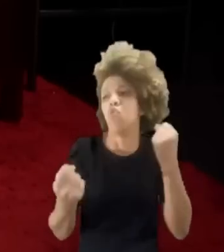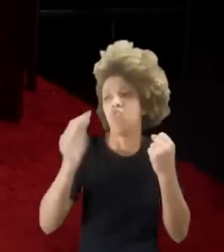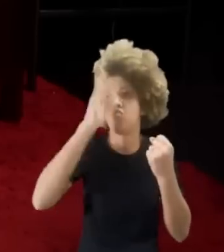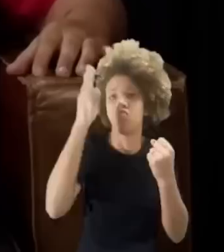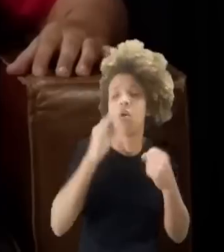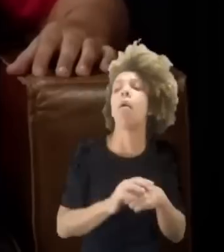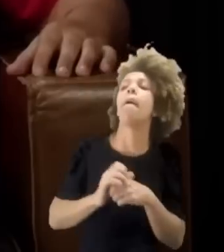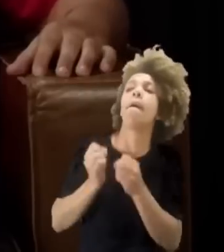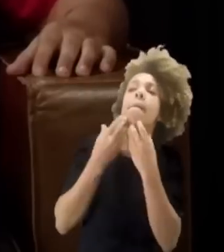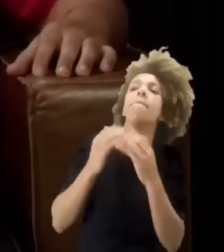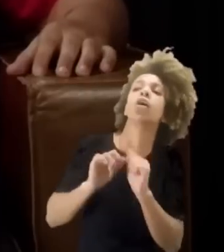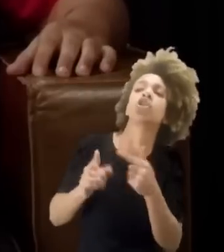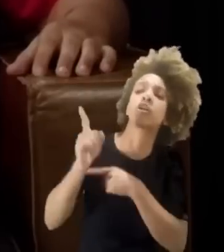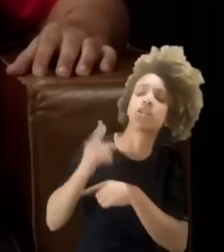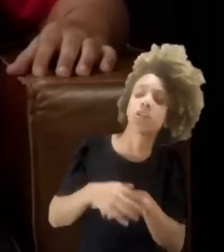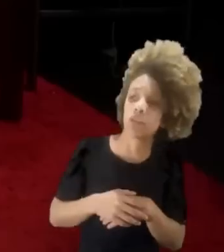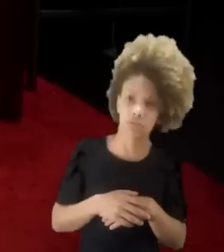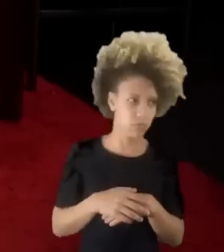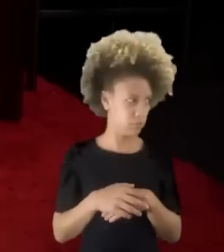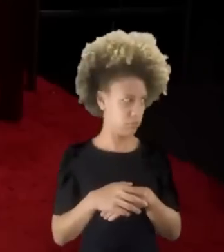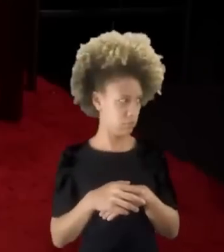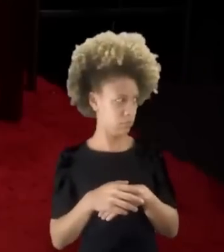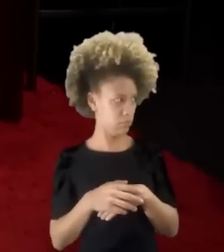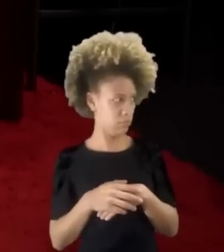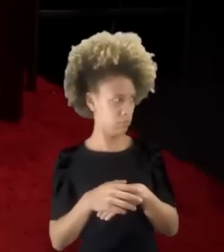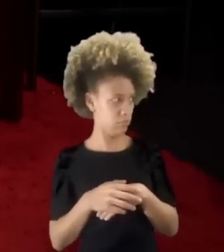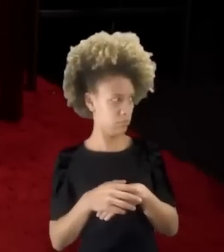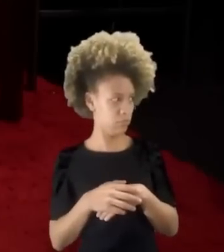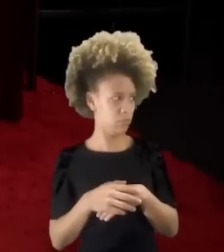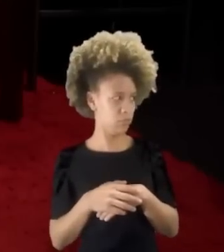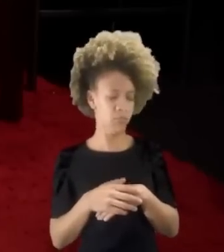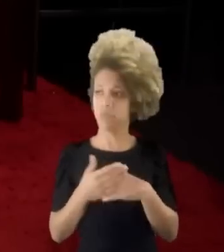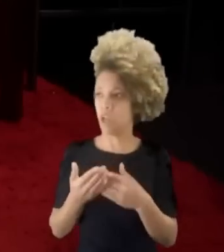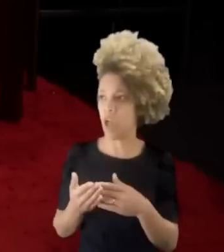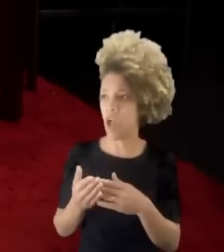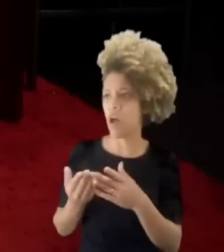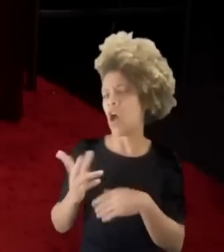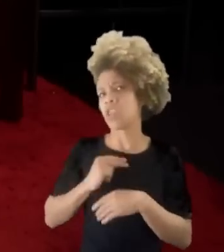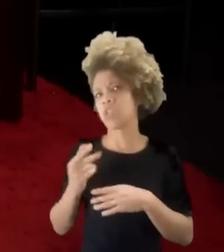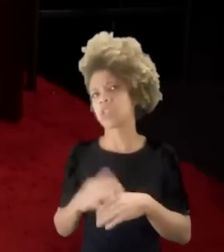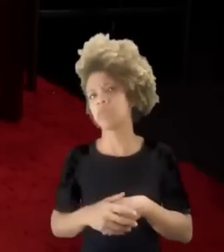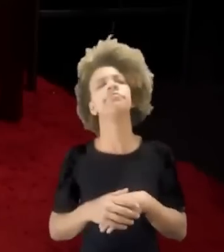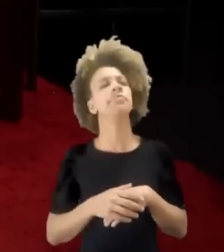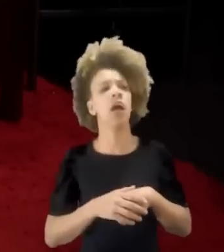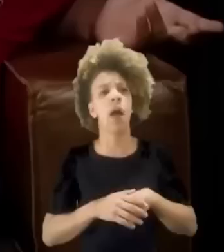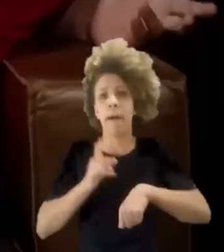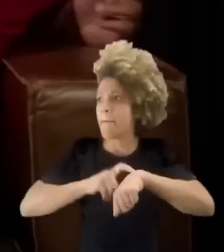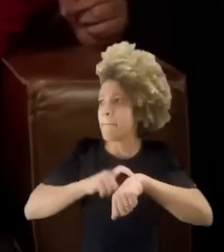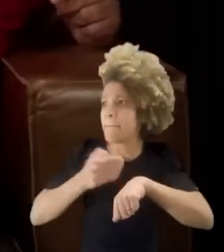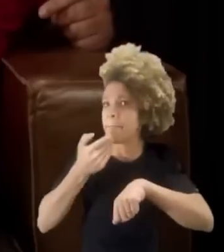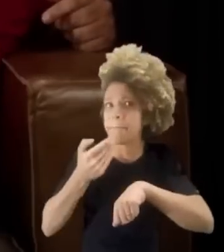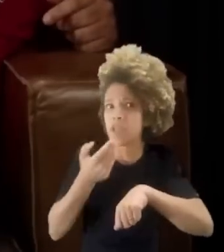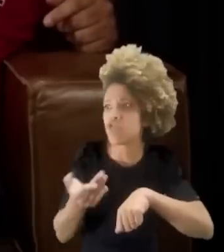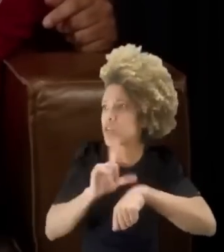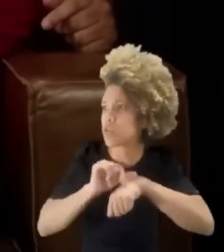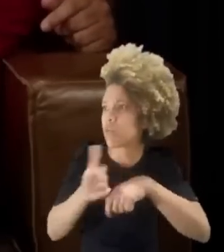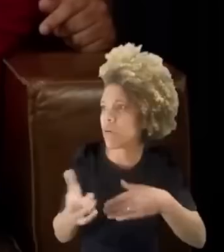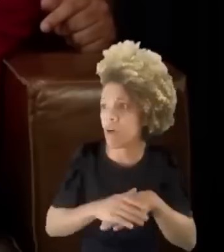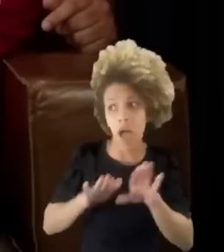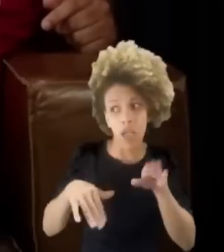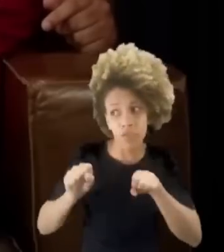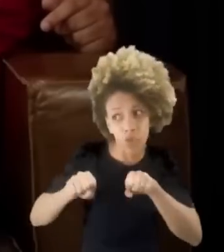aí irmão Essa é loucura Boa sorte aí você falou assim pô Demorou meu pedido Às vezes o cara morreu